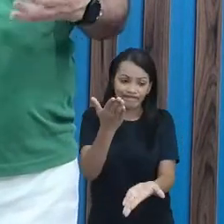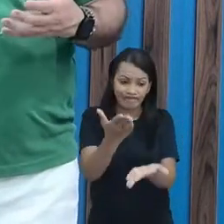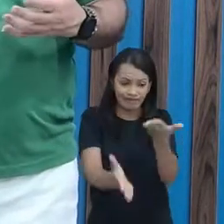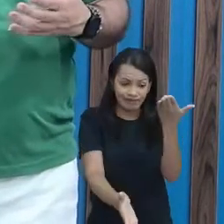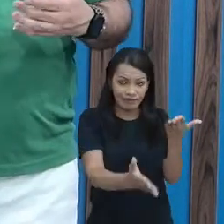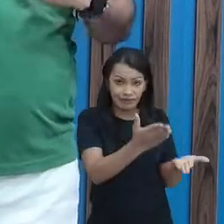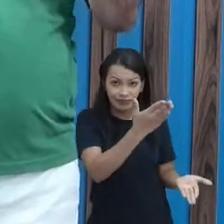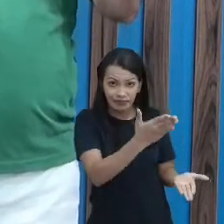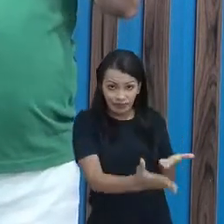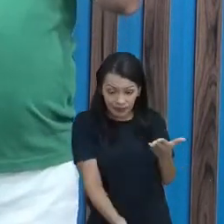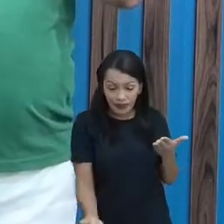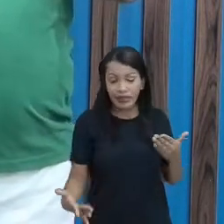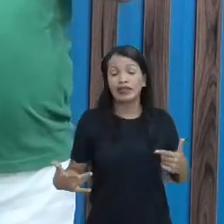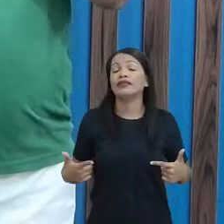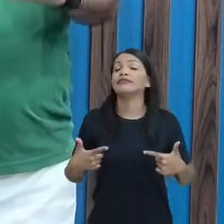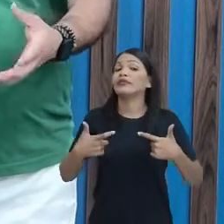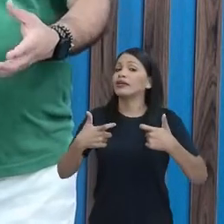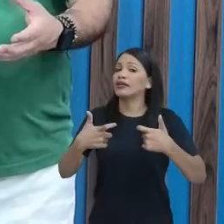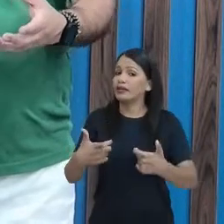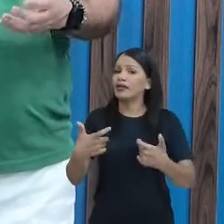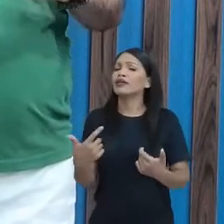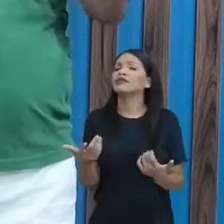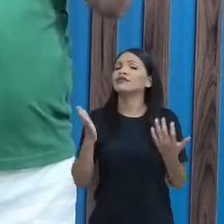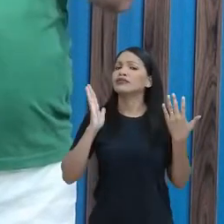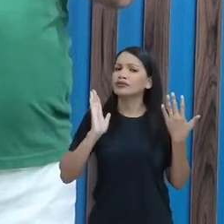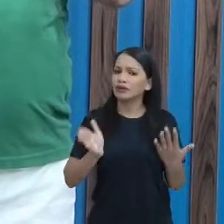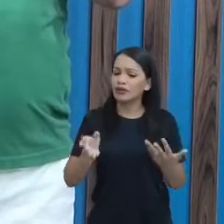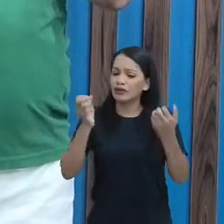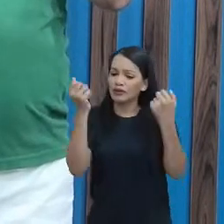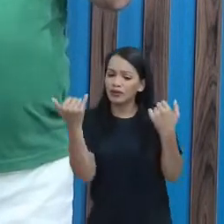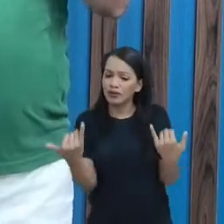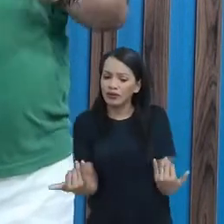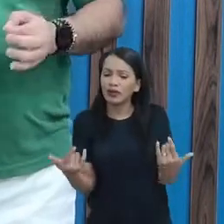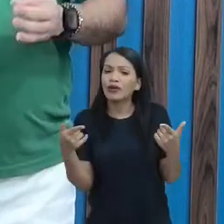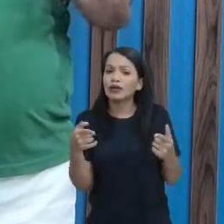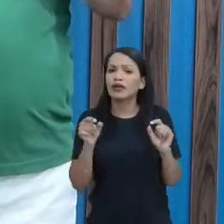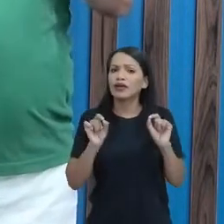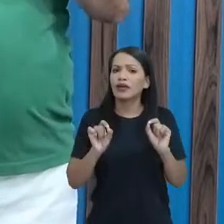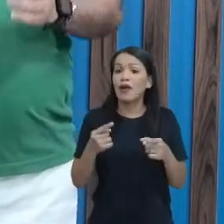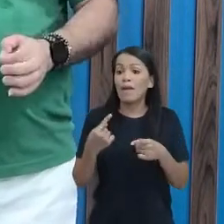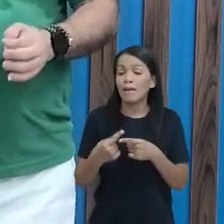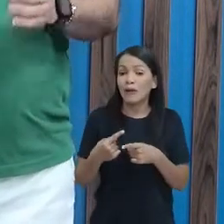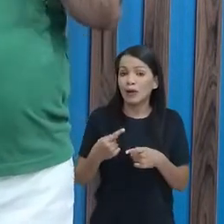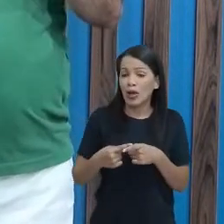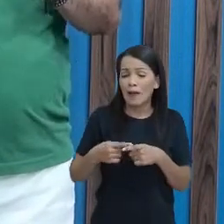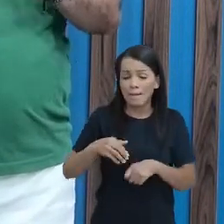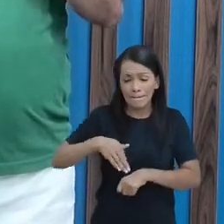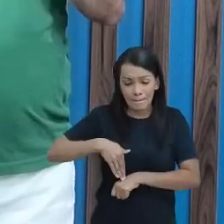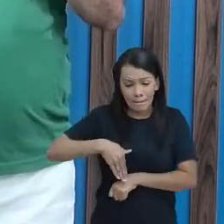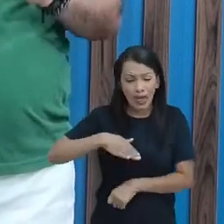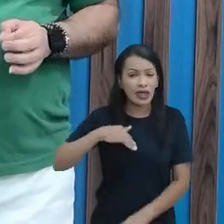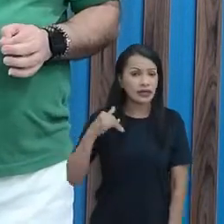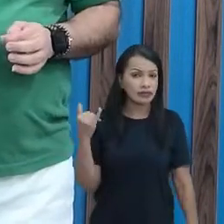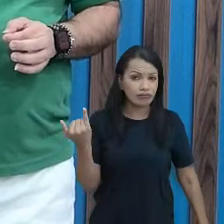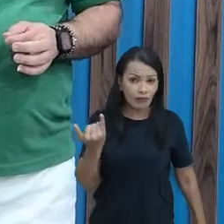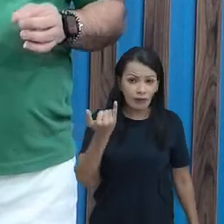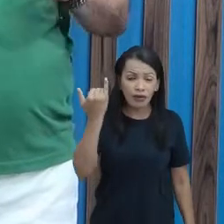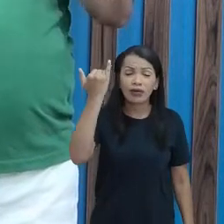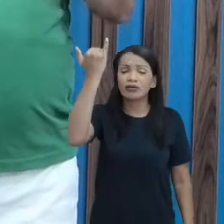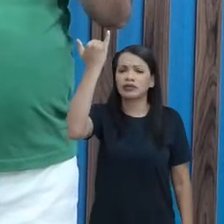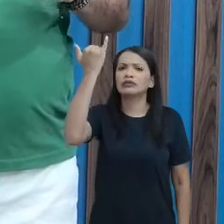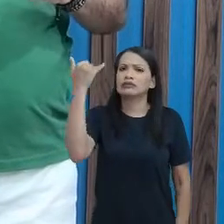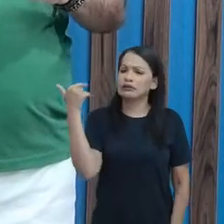nessa batalha, né? Que foi, como a gente mencionou aqui, a maior batalha aí da Segunda Guerra,